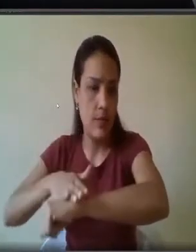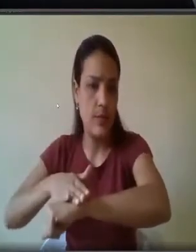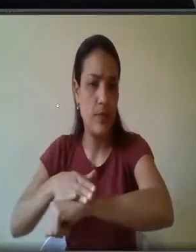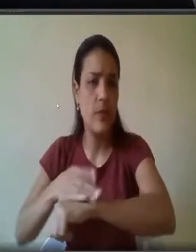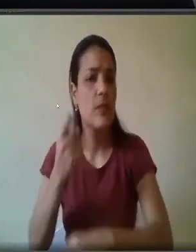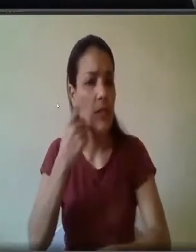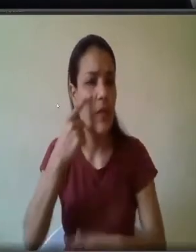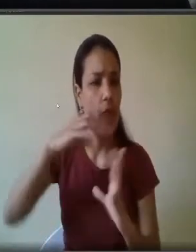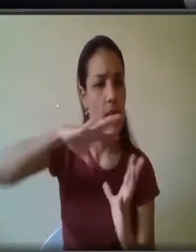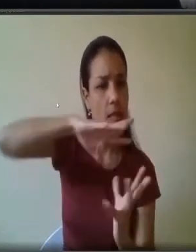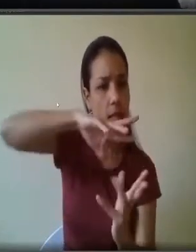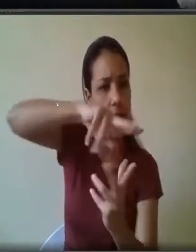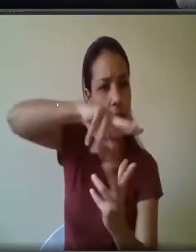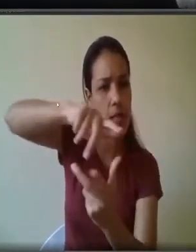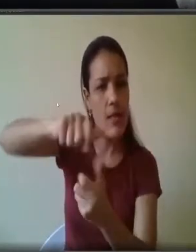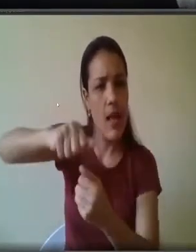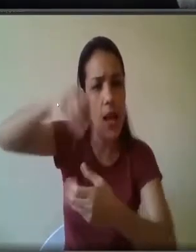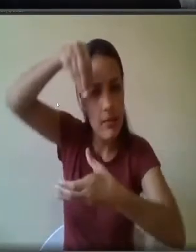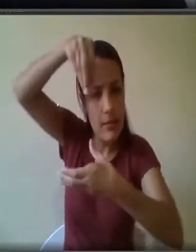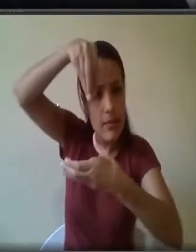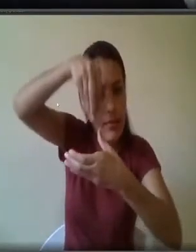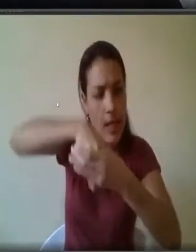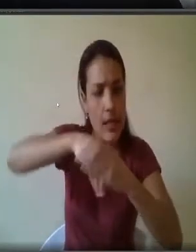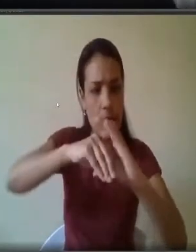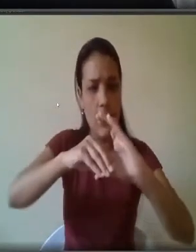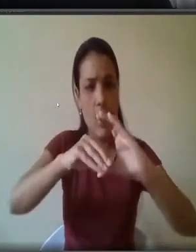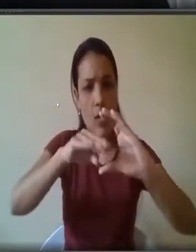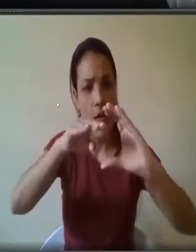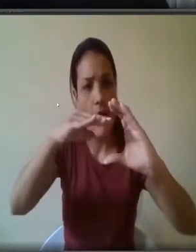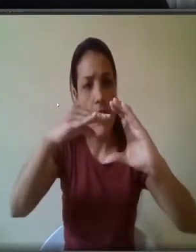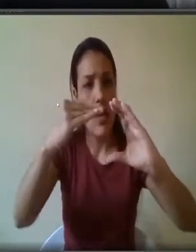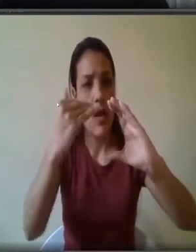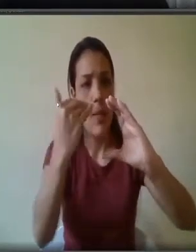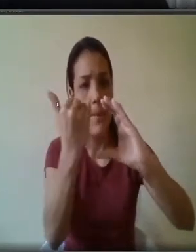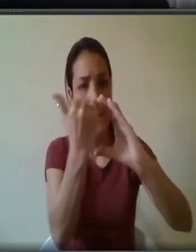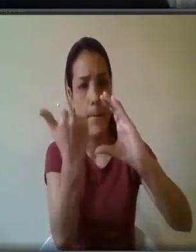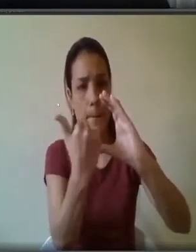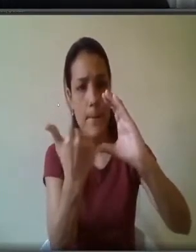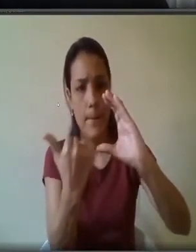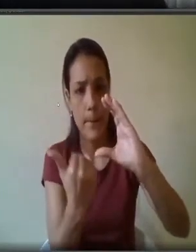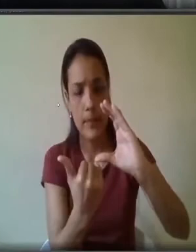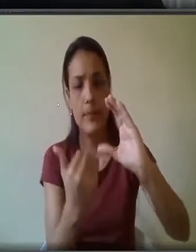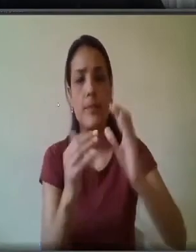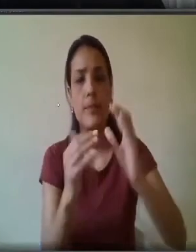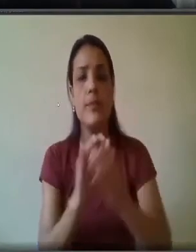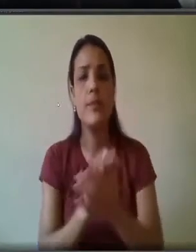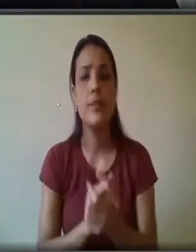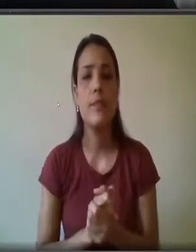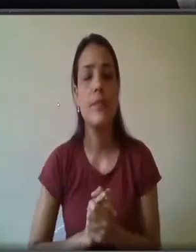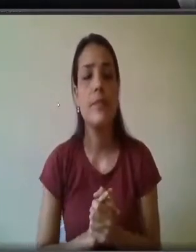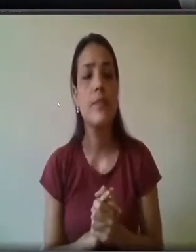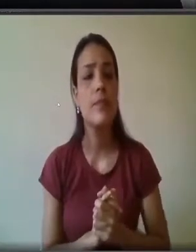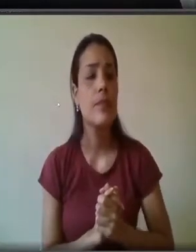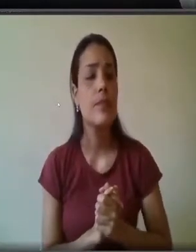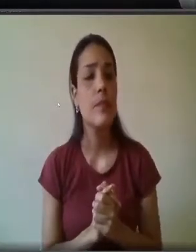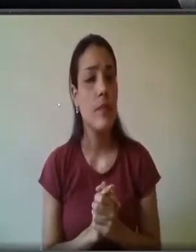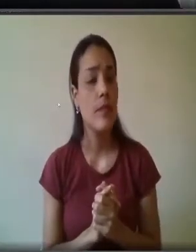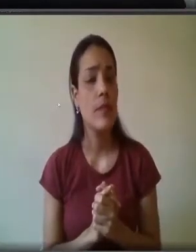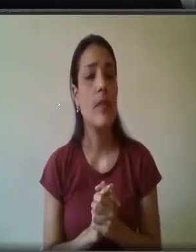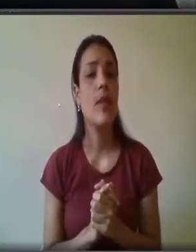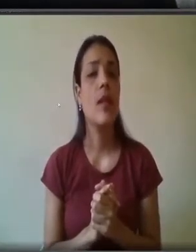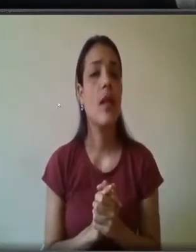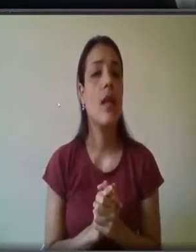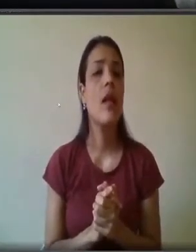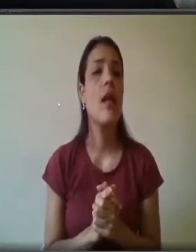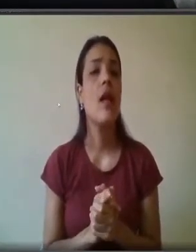né? Existe um Hollywood é uma fábrica de sonhos, ela nos ensinou que a gente